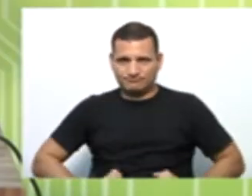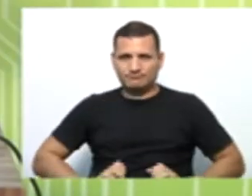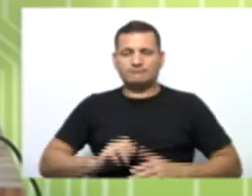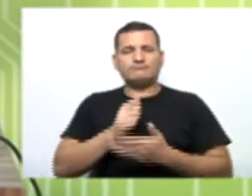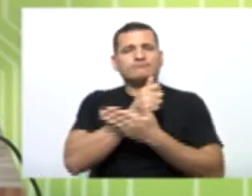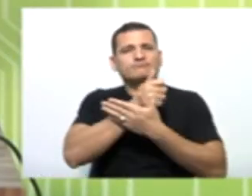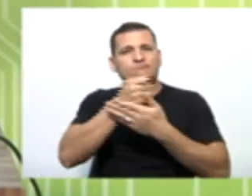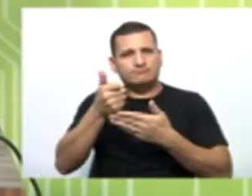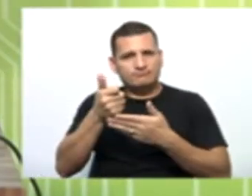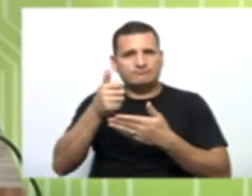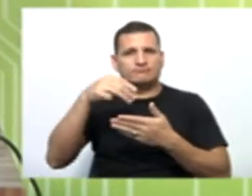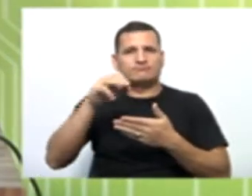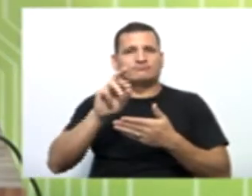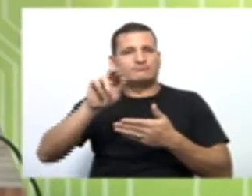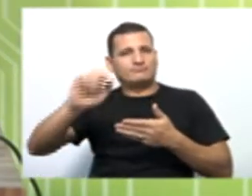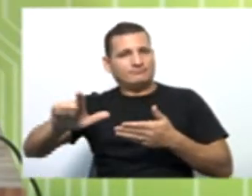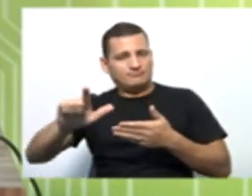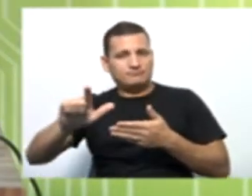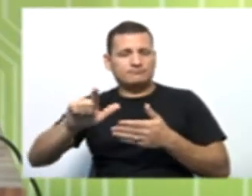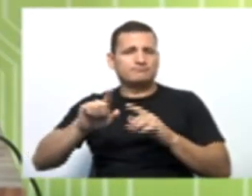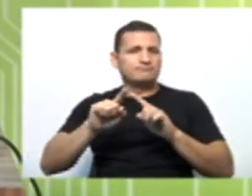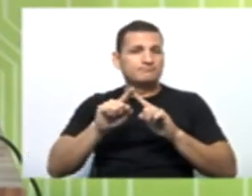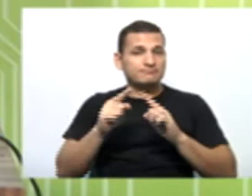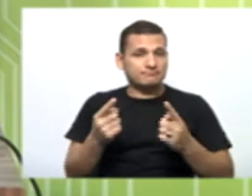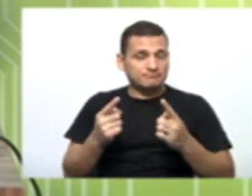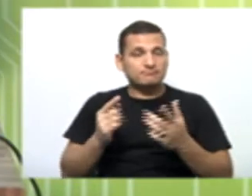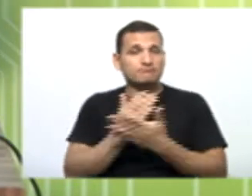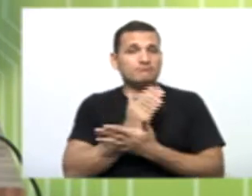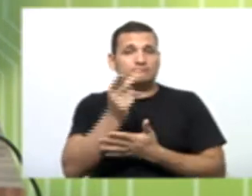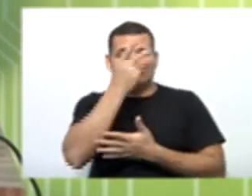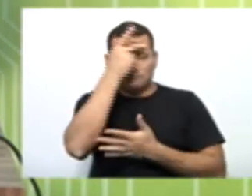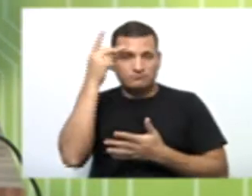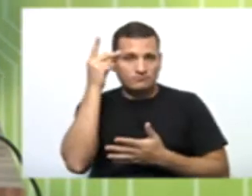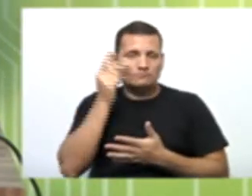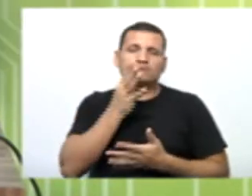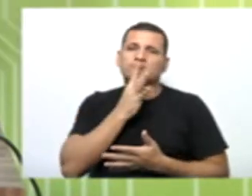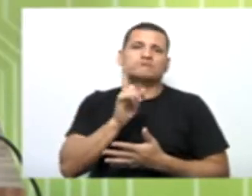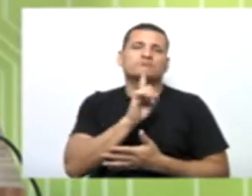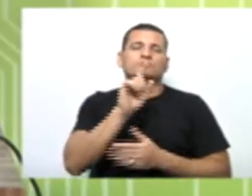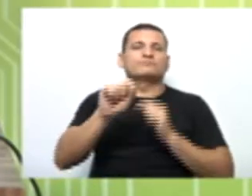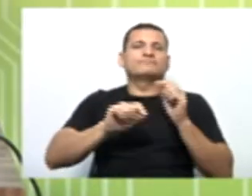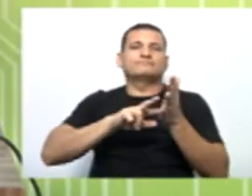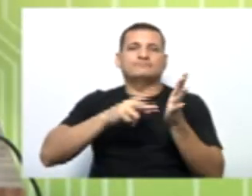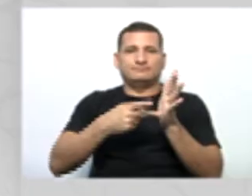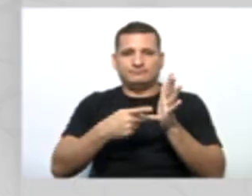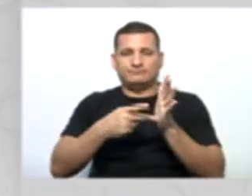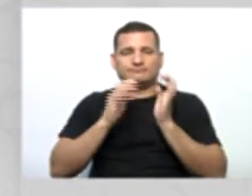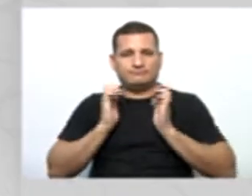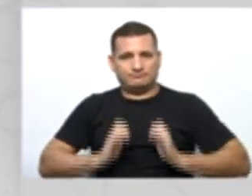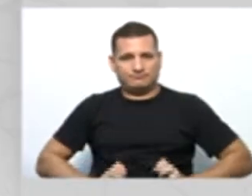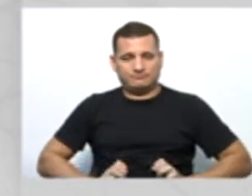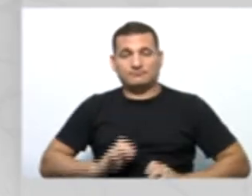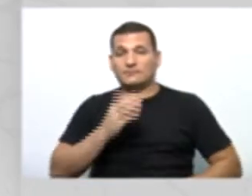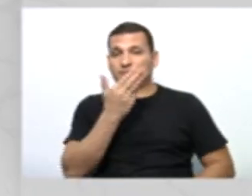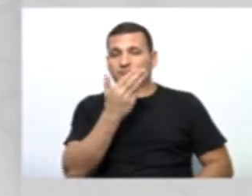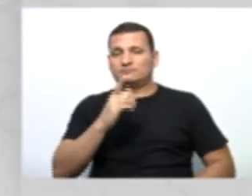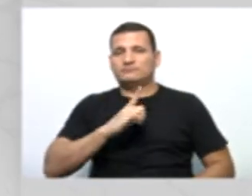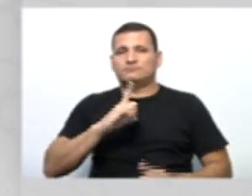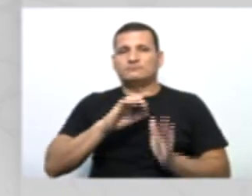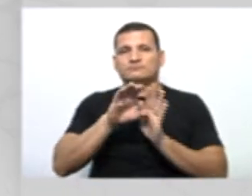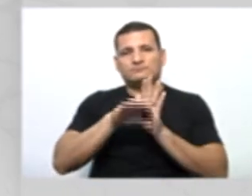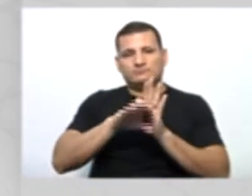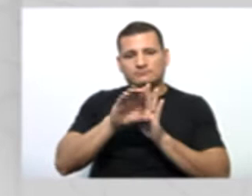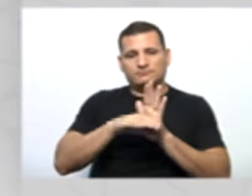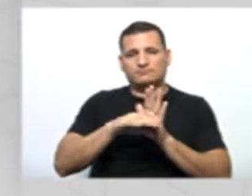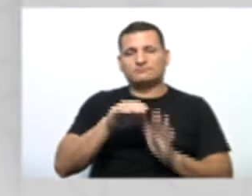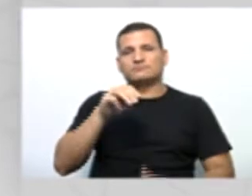moral. Só que, conceitualmente falando, muitas pessoas não sabem o que isso significa. E aqui nós temos um conceito de